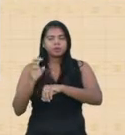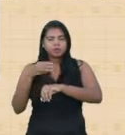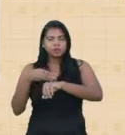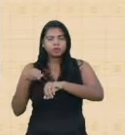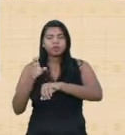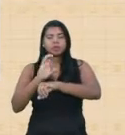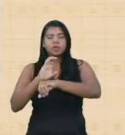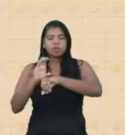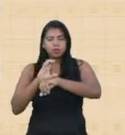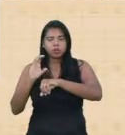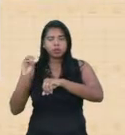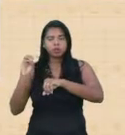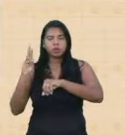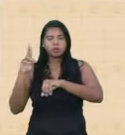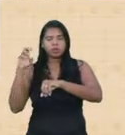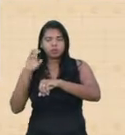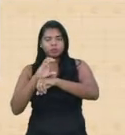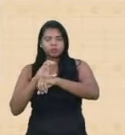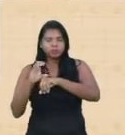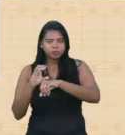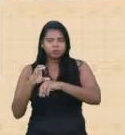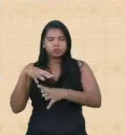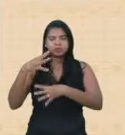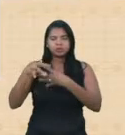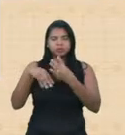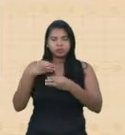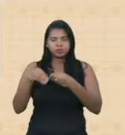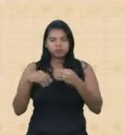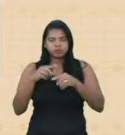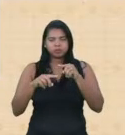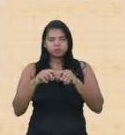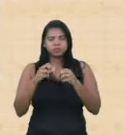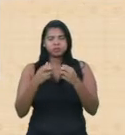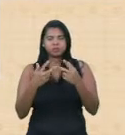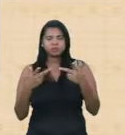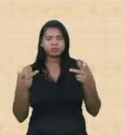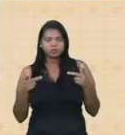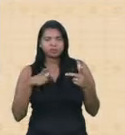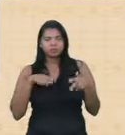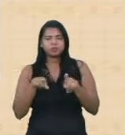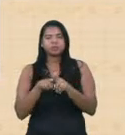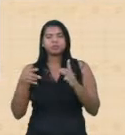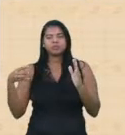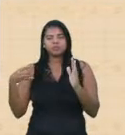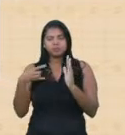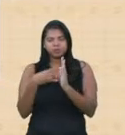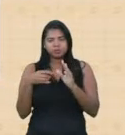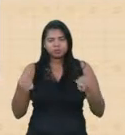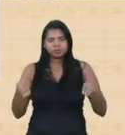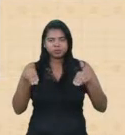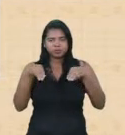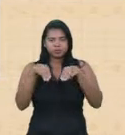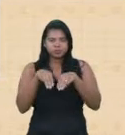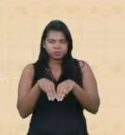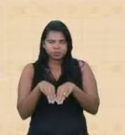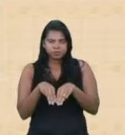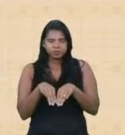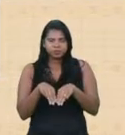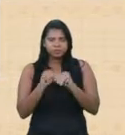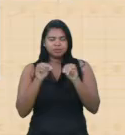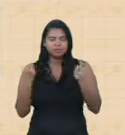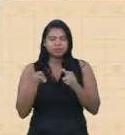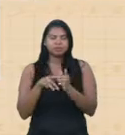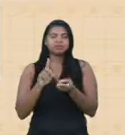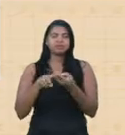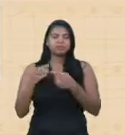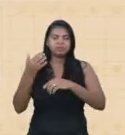cobre, formando este novo material que vai ter propriedades magnéticas. Encontra-se essas ligas metálicas de